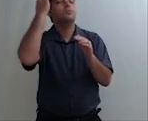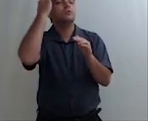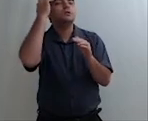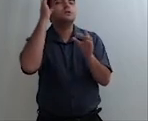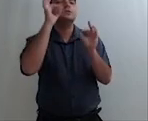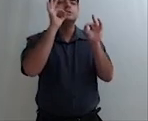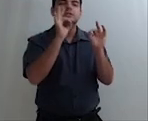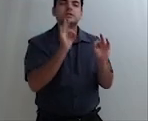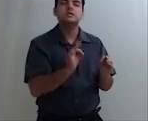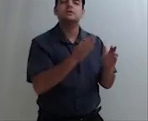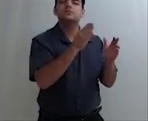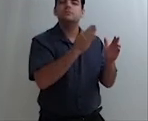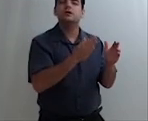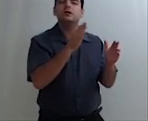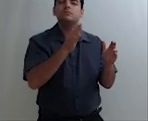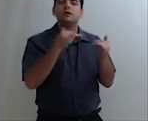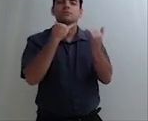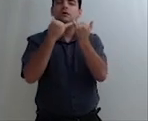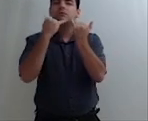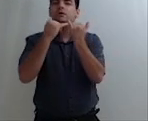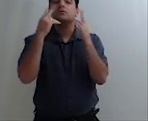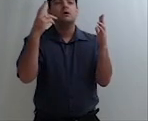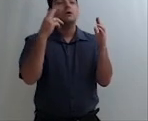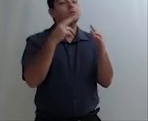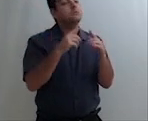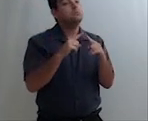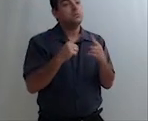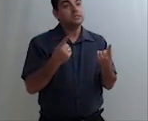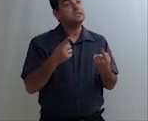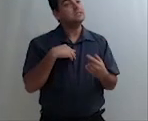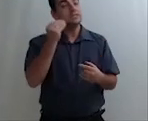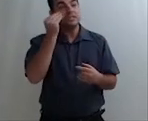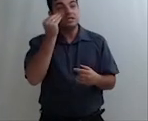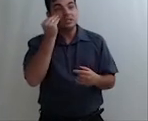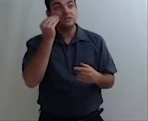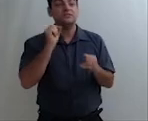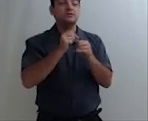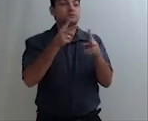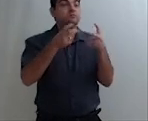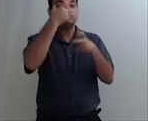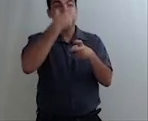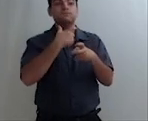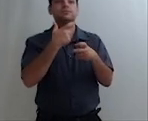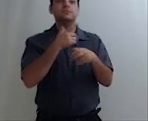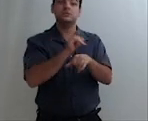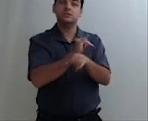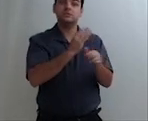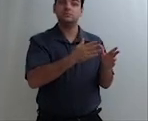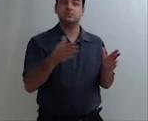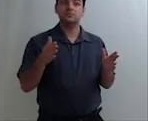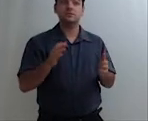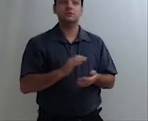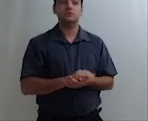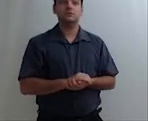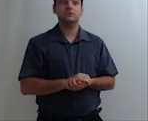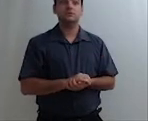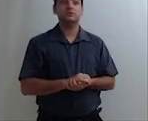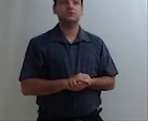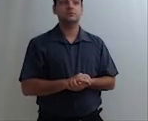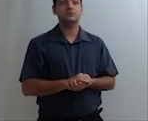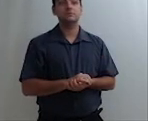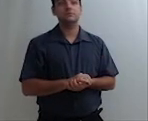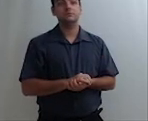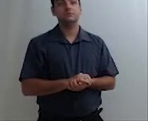absolutamente semelhantes mas que pelo menos se tente né fazer esse reconhecimento com esse procedimento Obrigado Senor